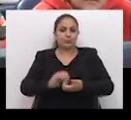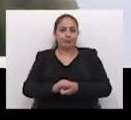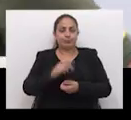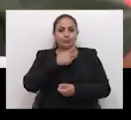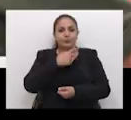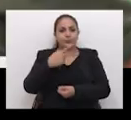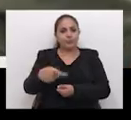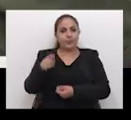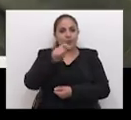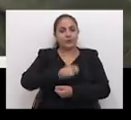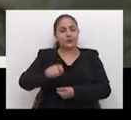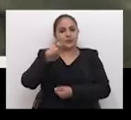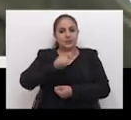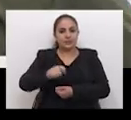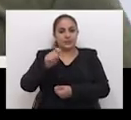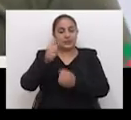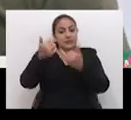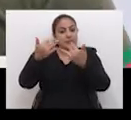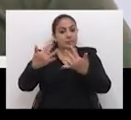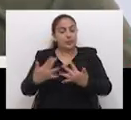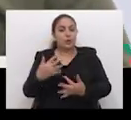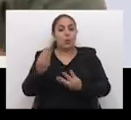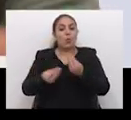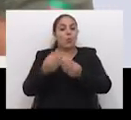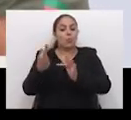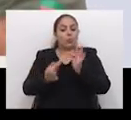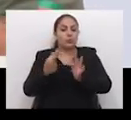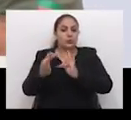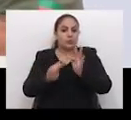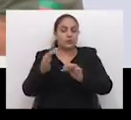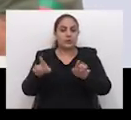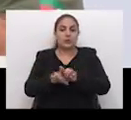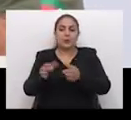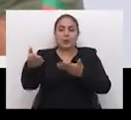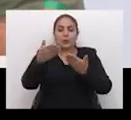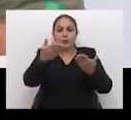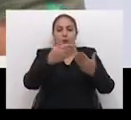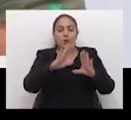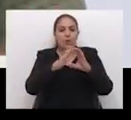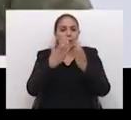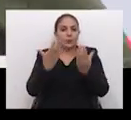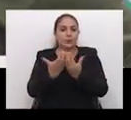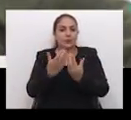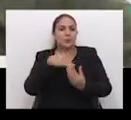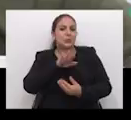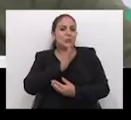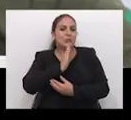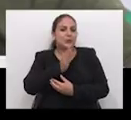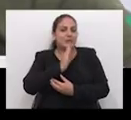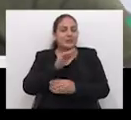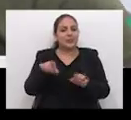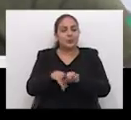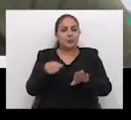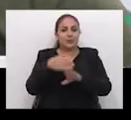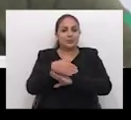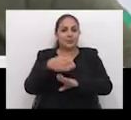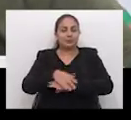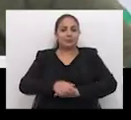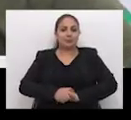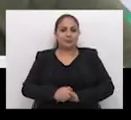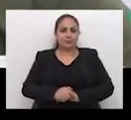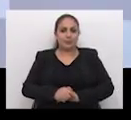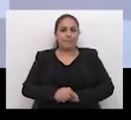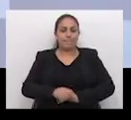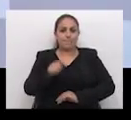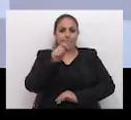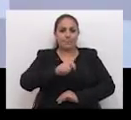grupo. O presidente da associação explicou o funcionamento e convidou a comunidade para conhecer e